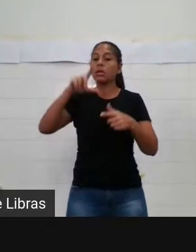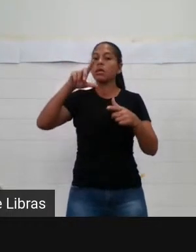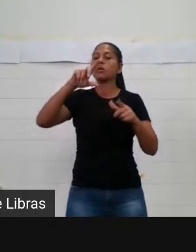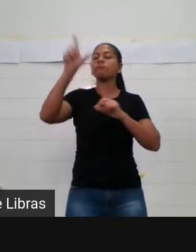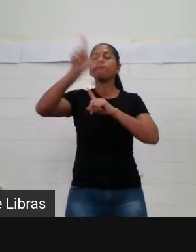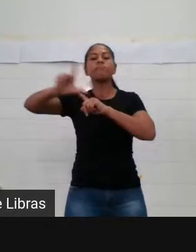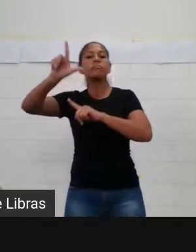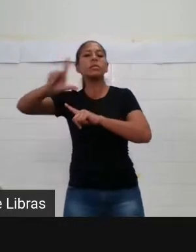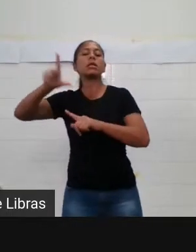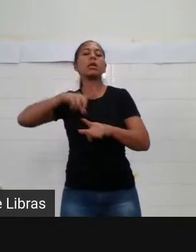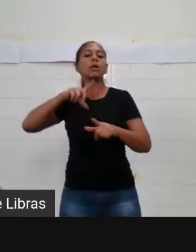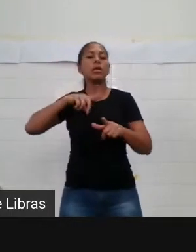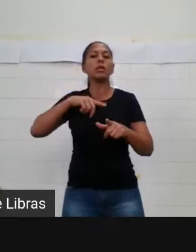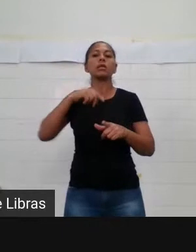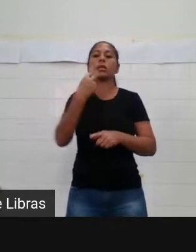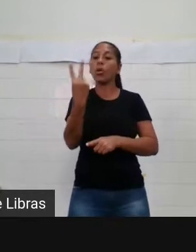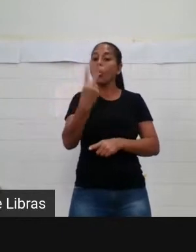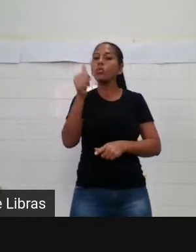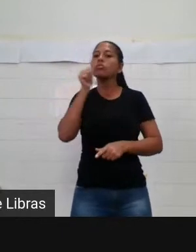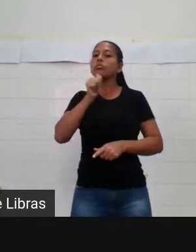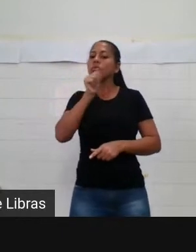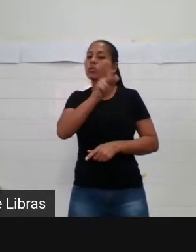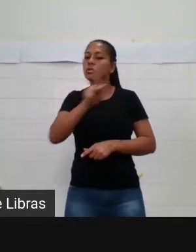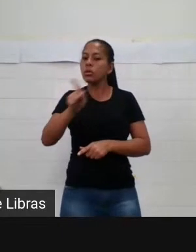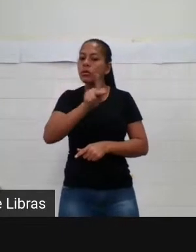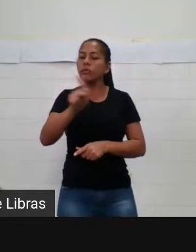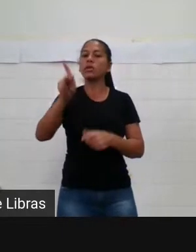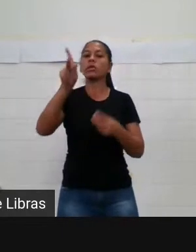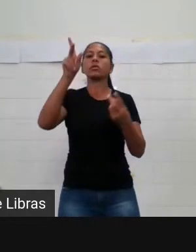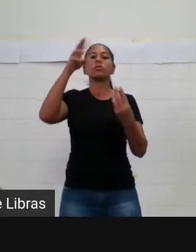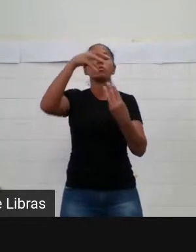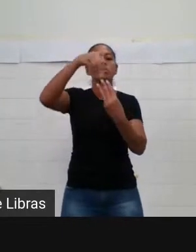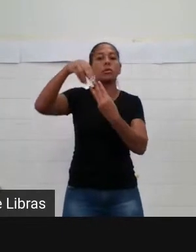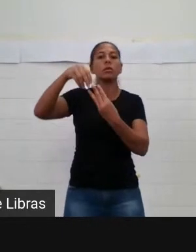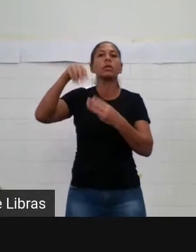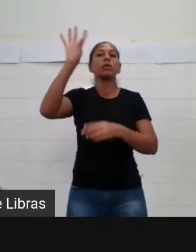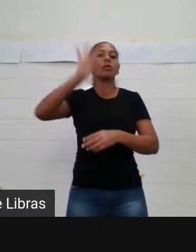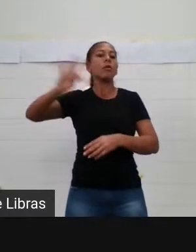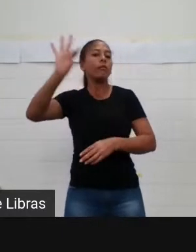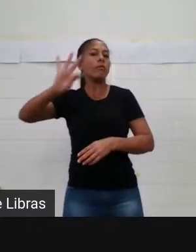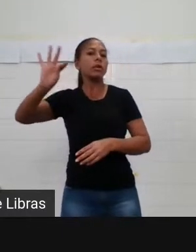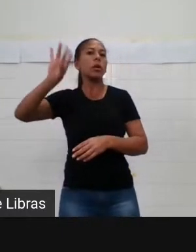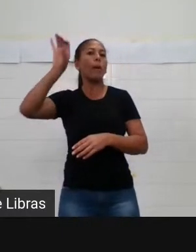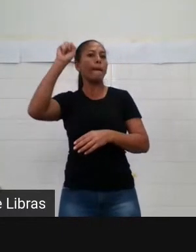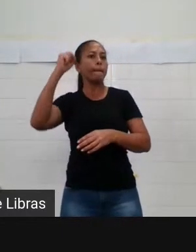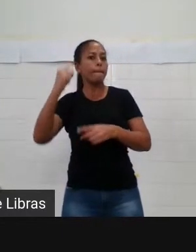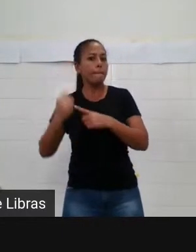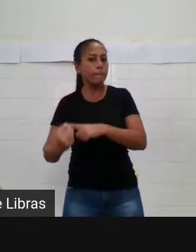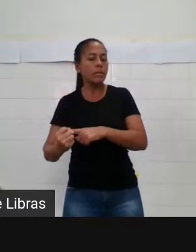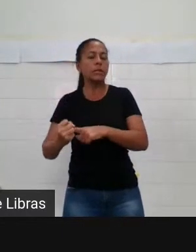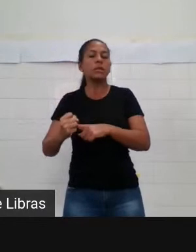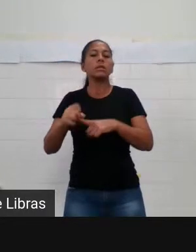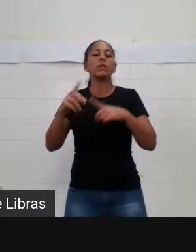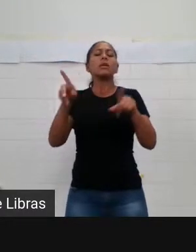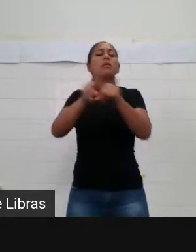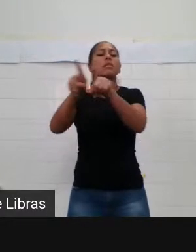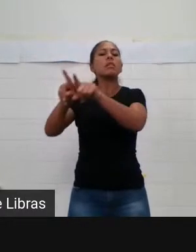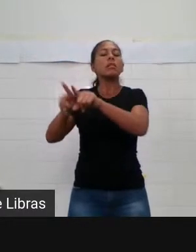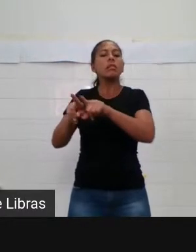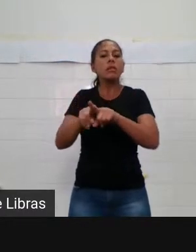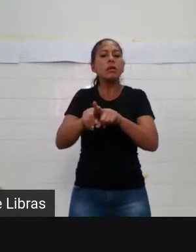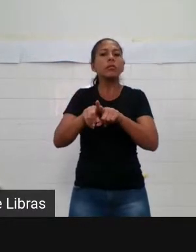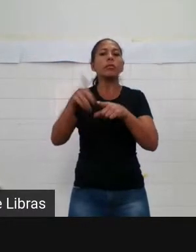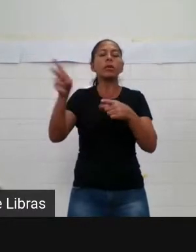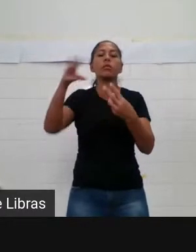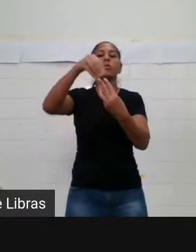professor Eduardo de Assis Duarte, que é professor da Universidade Federal de Minas Gerais, e a professora Maria Nazaré Fonseca, que é professora da PUC de